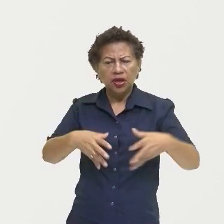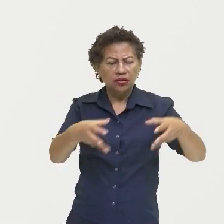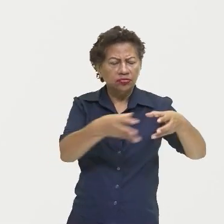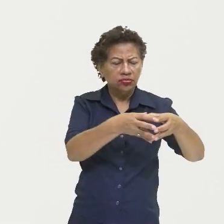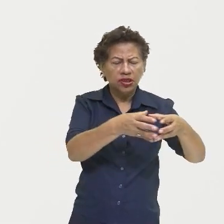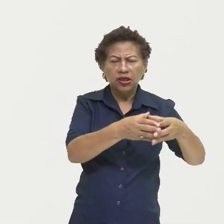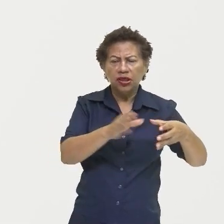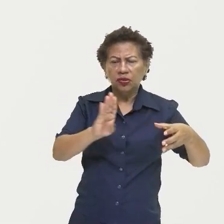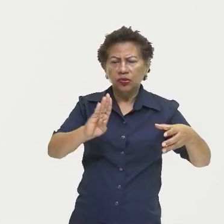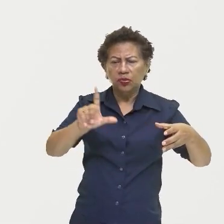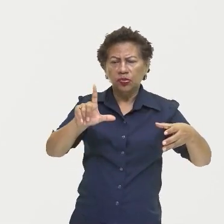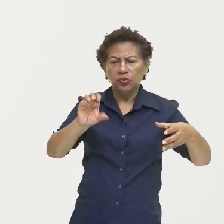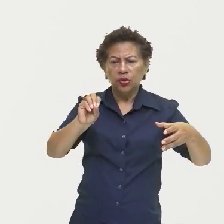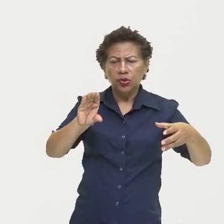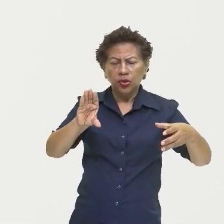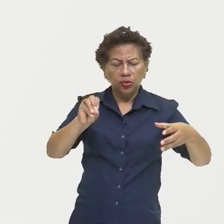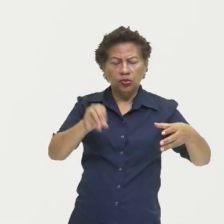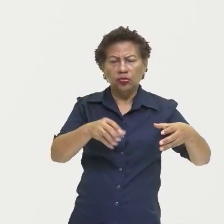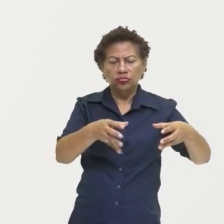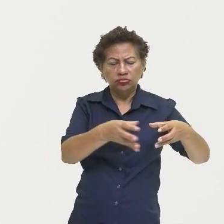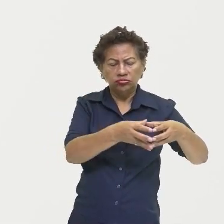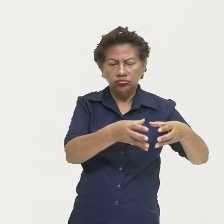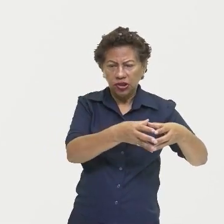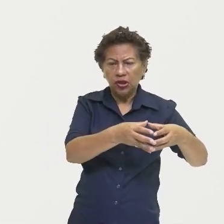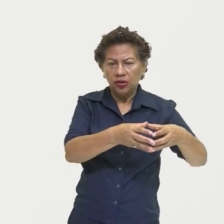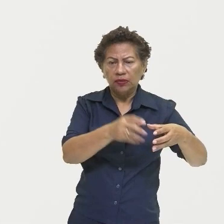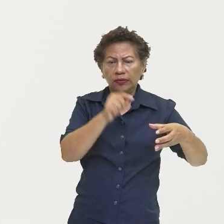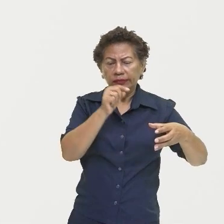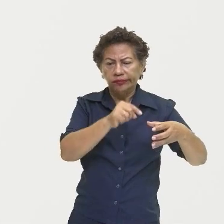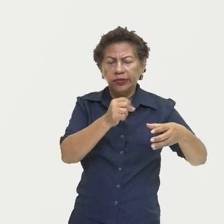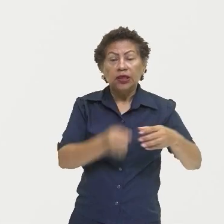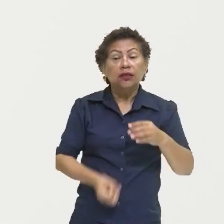blocos econômicos, eles surgem, né, ali